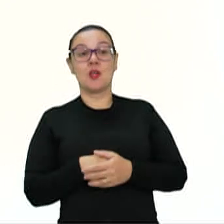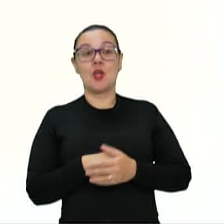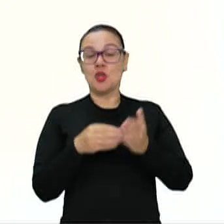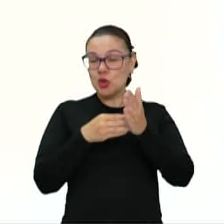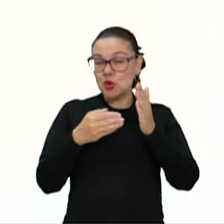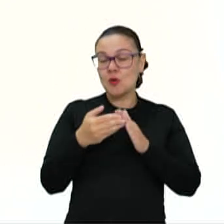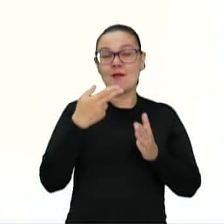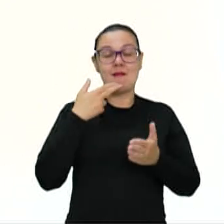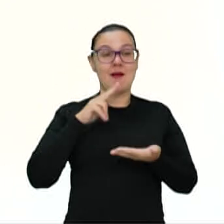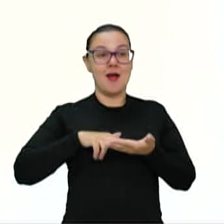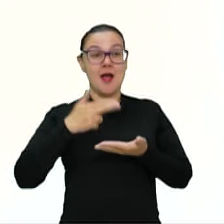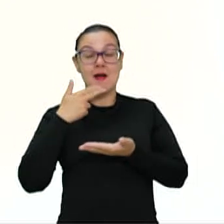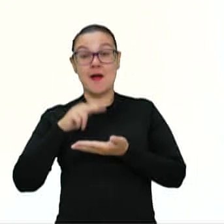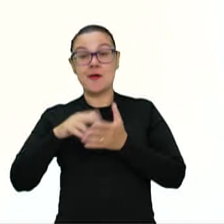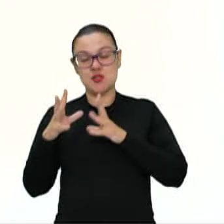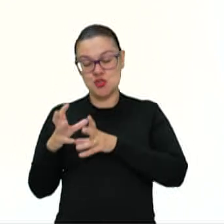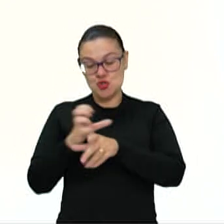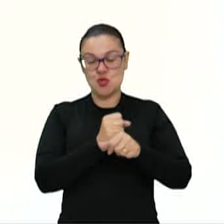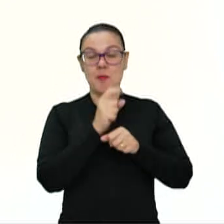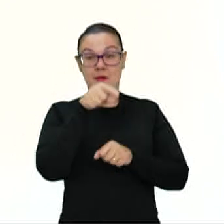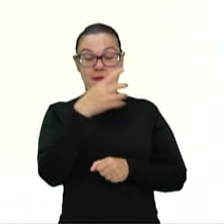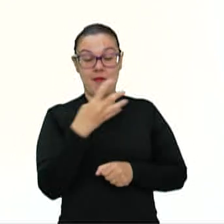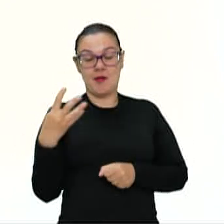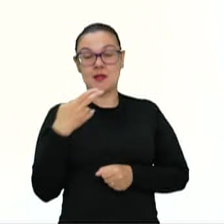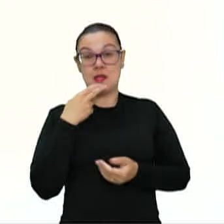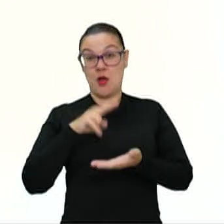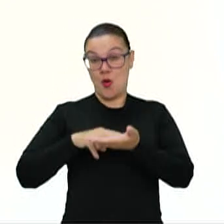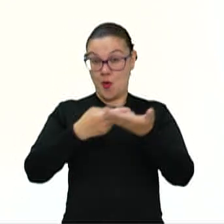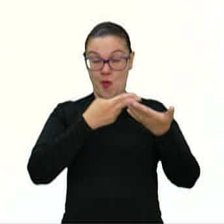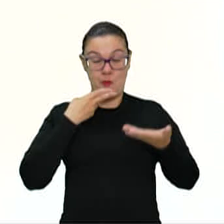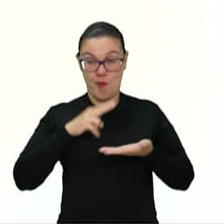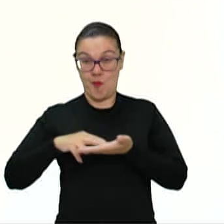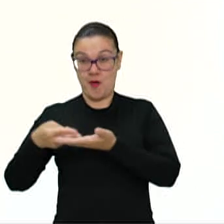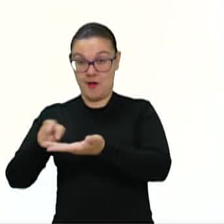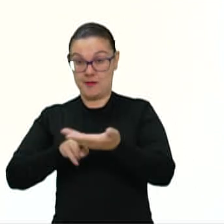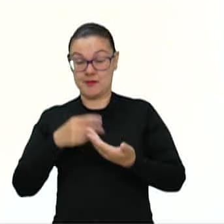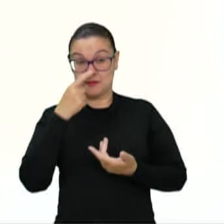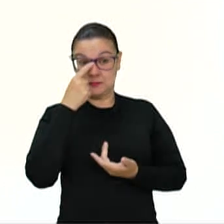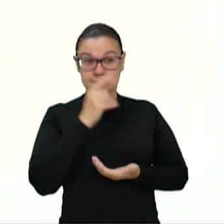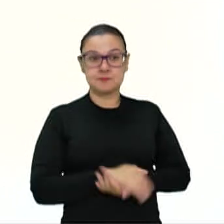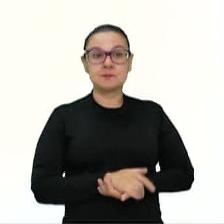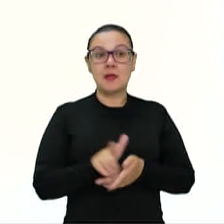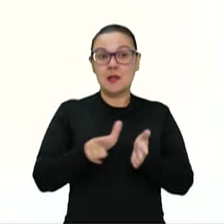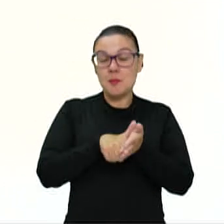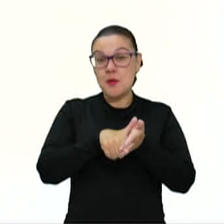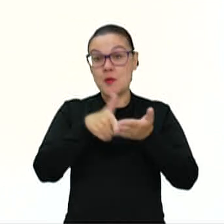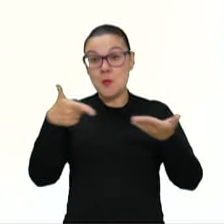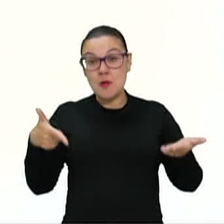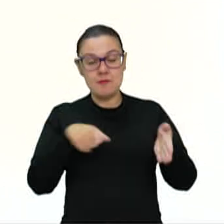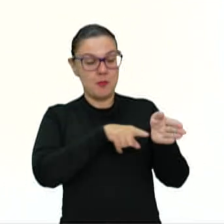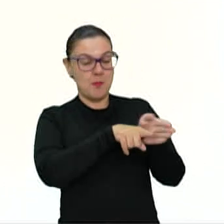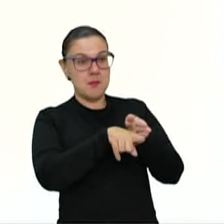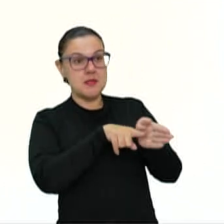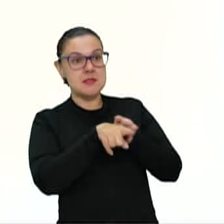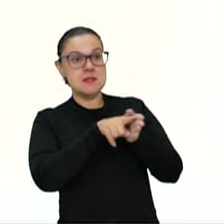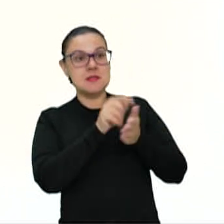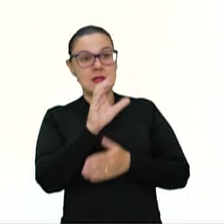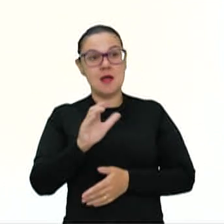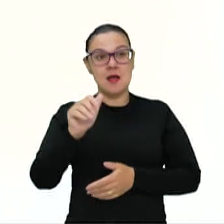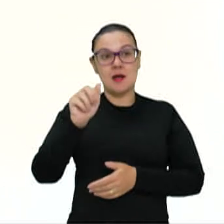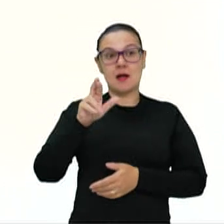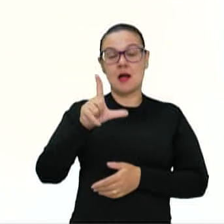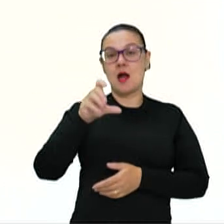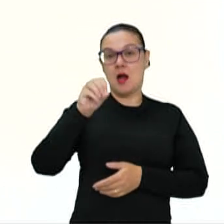várias cartas, ao todo 44 cartas escritas por Júlia da Costa, e o livro do historiador Carlos da Costa